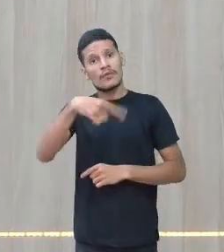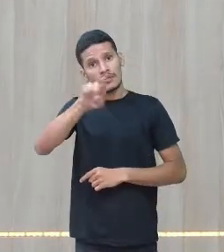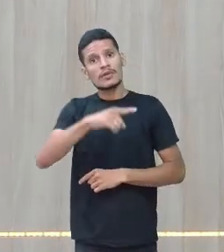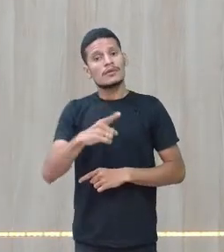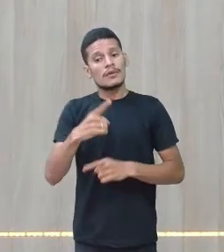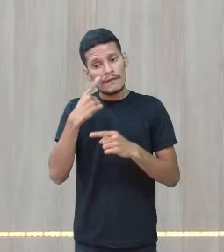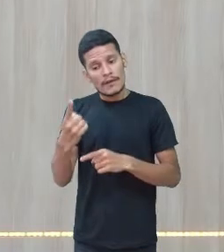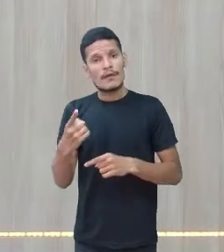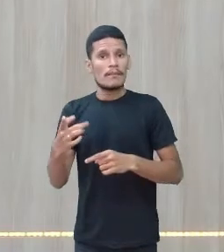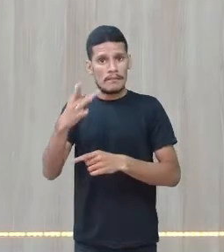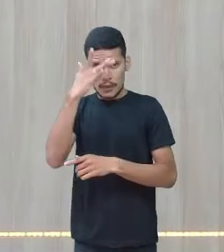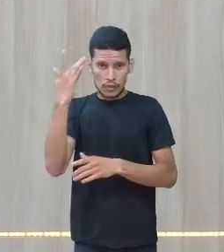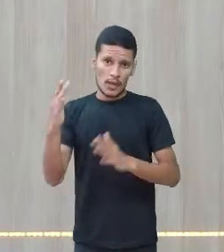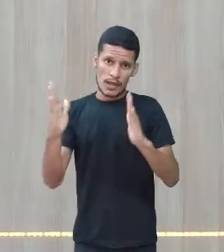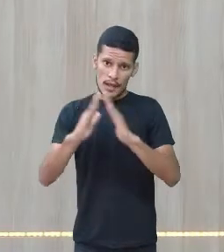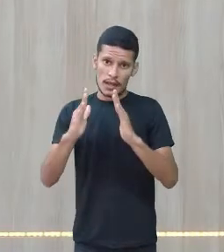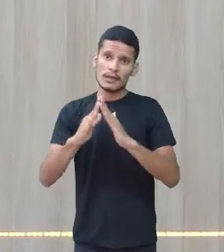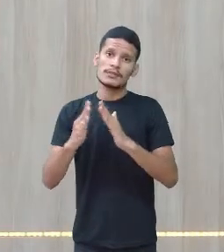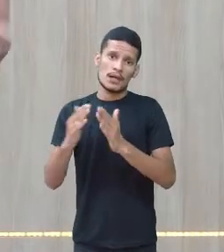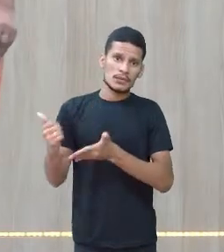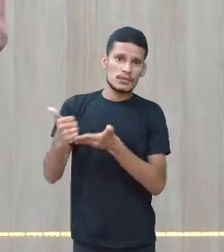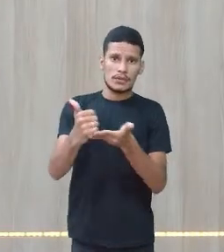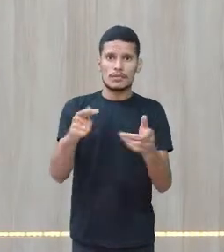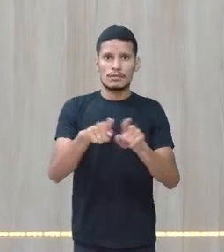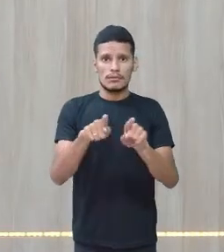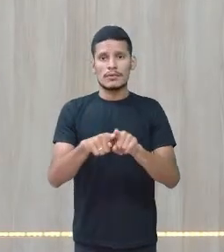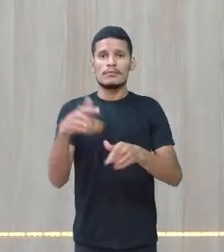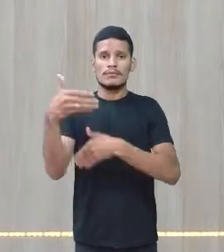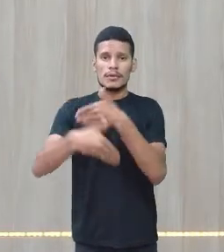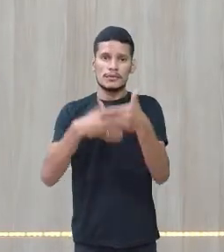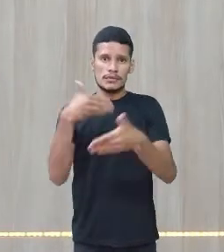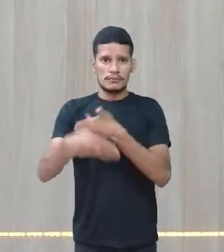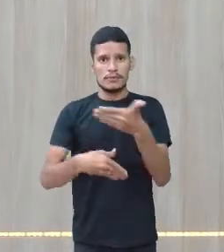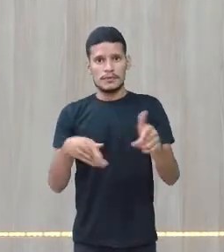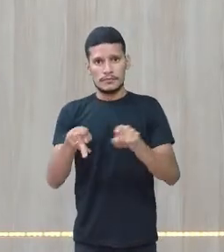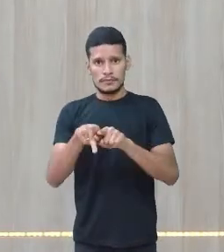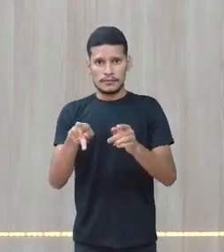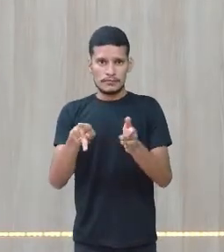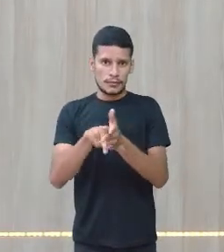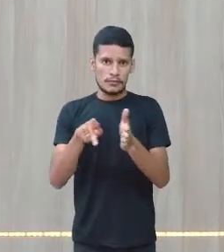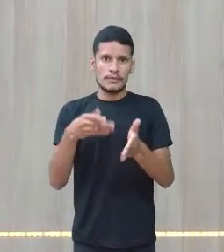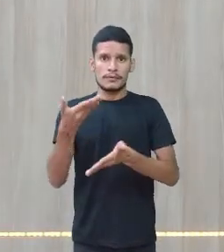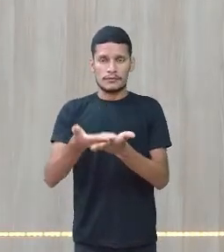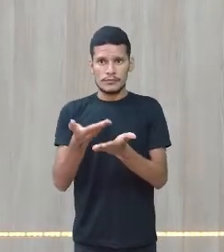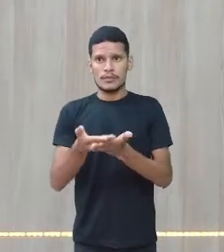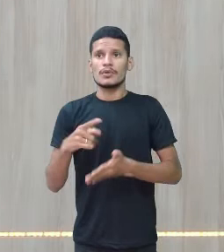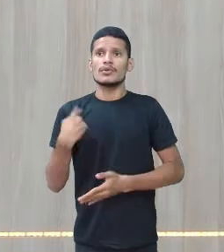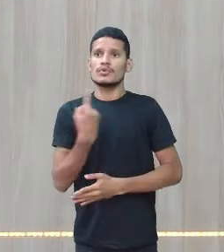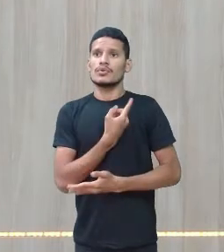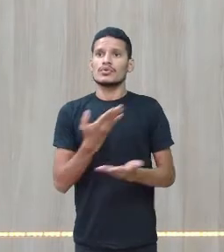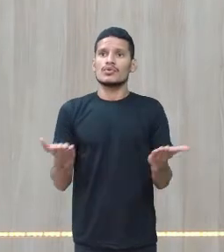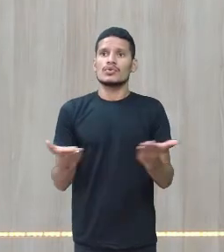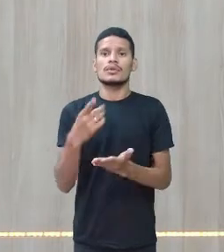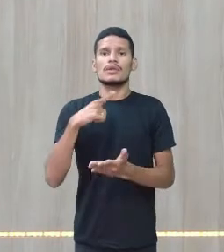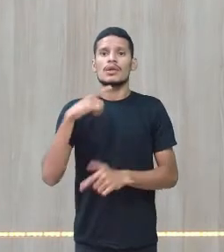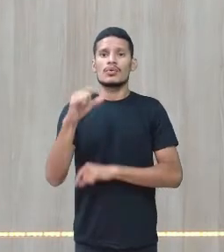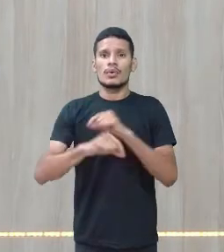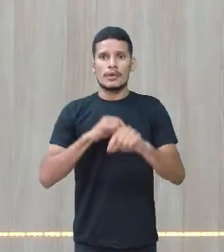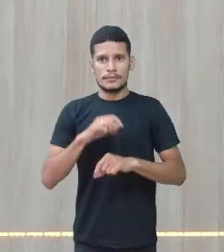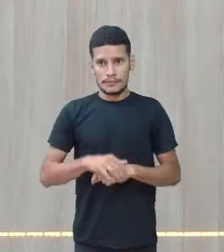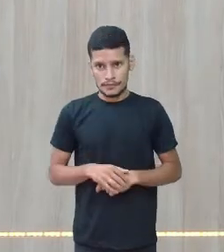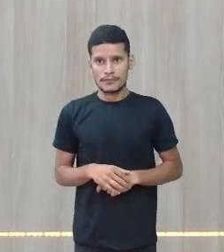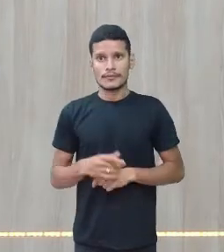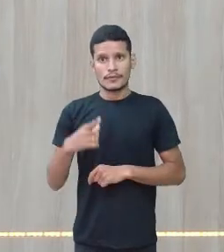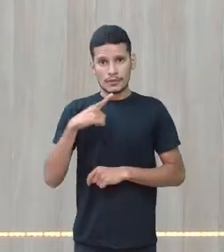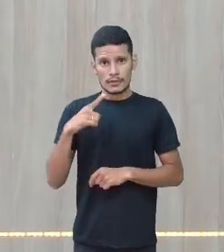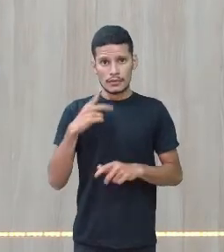pode também ajudar. E é até bom, porque participa também da nossa aula, viu, pessoal? Então, o que é que nós temos hoje? Ainda estamos